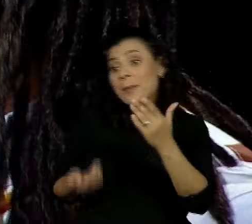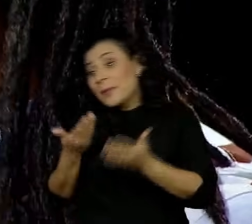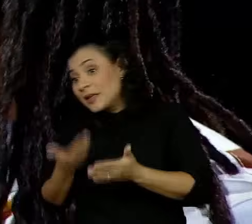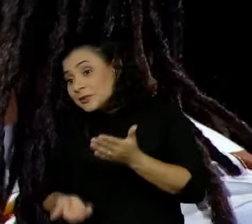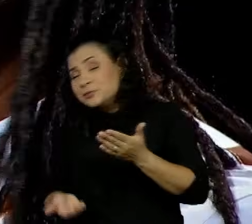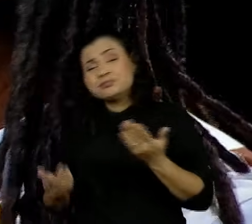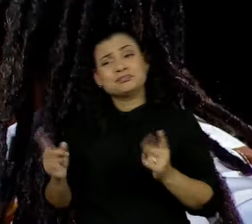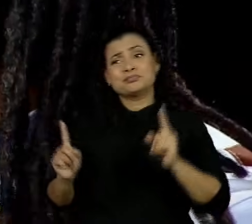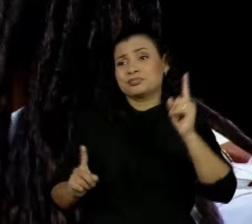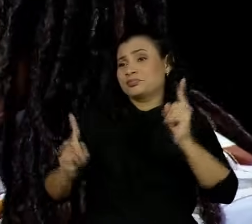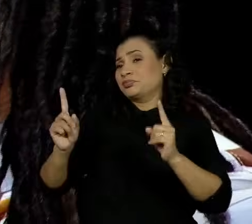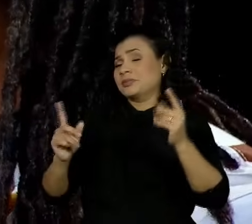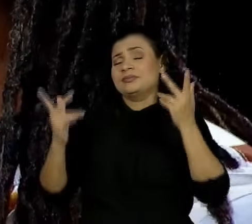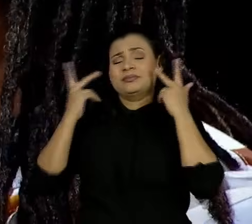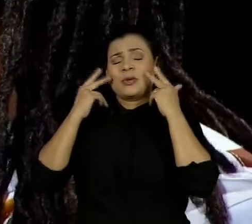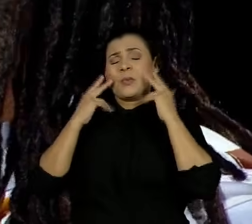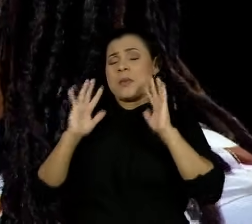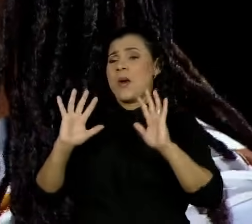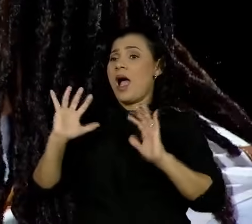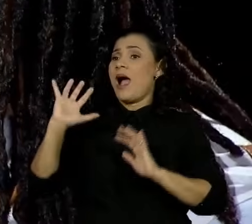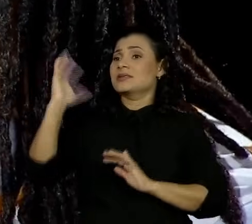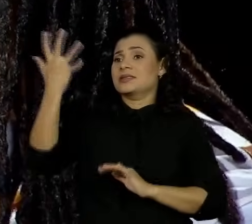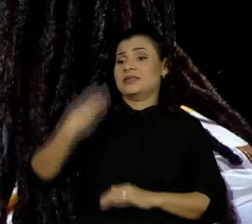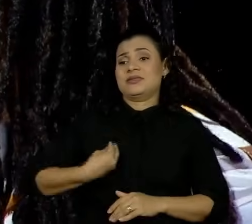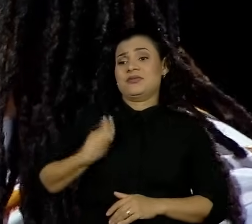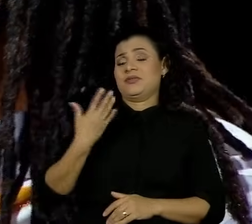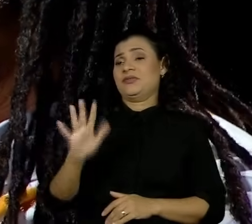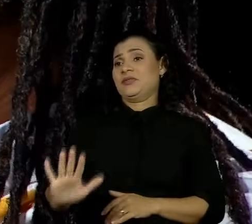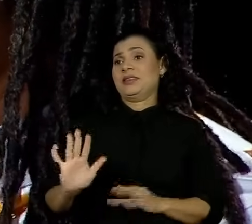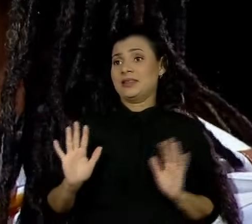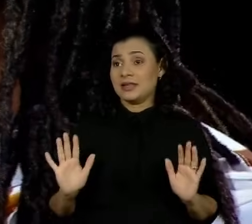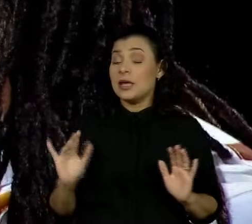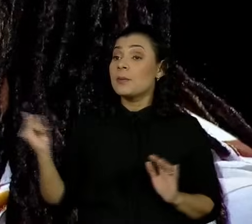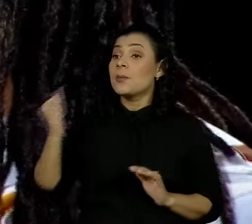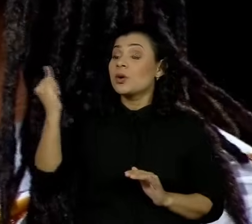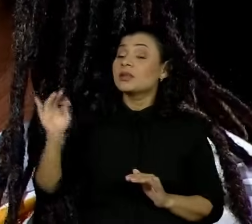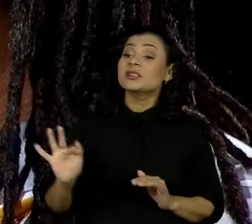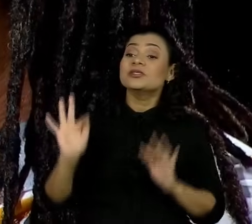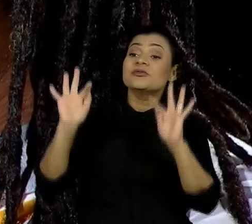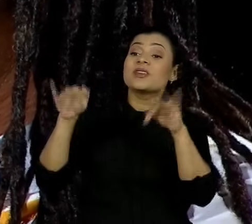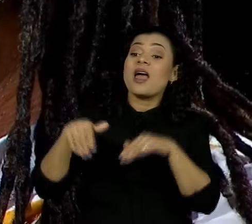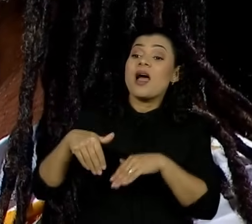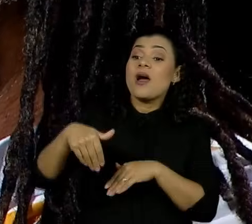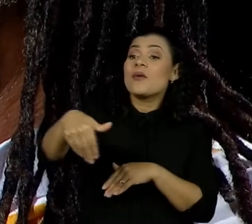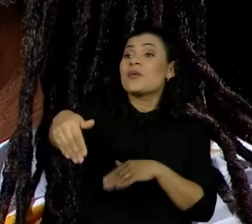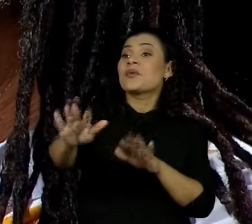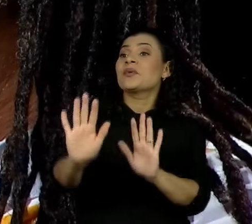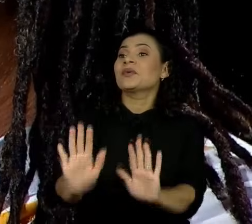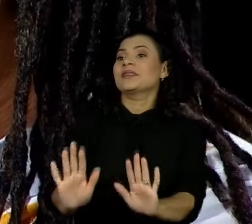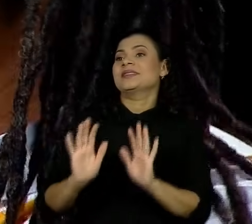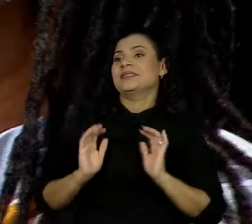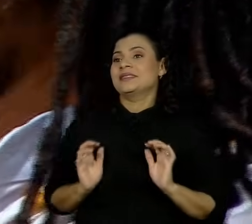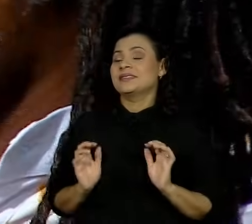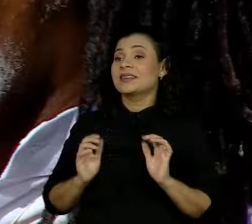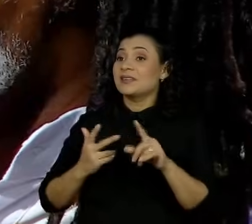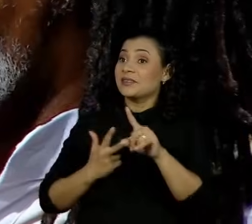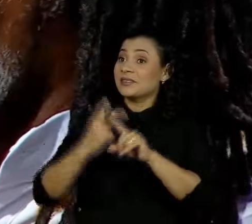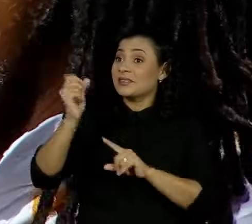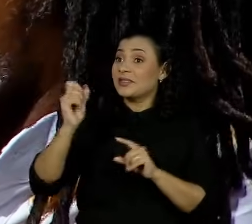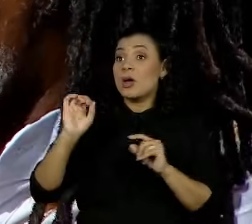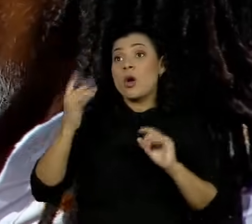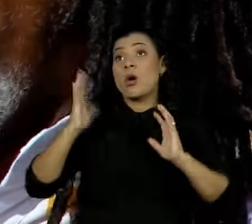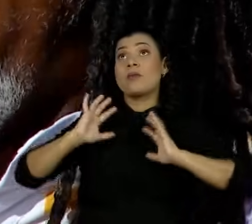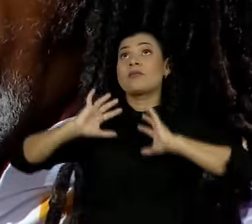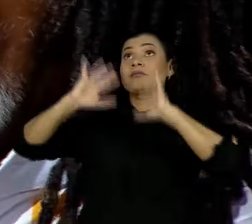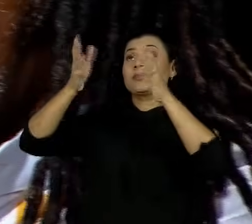vitória e uma derrota, tá tudo certo, né? O importante é a gente ganhar o campeonato, né? Bola pra frente, né? Ou bola pro ar, né? Que